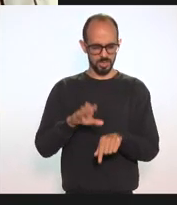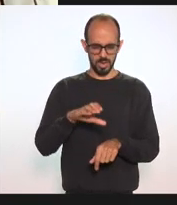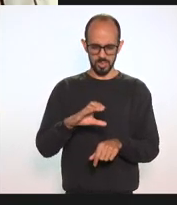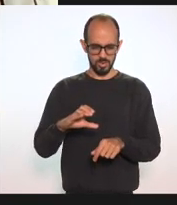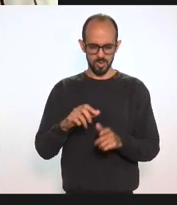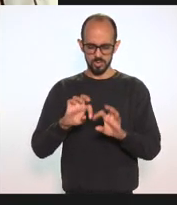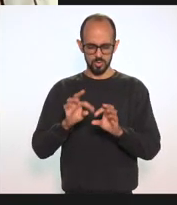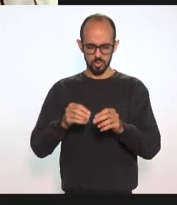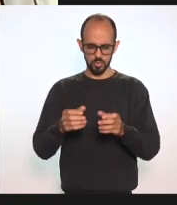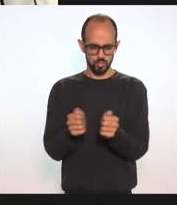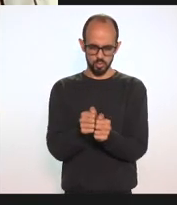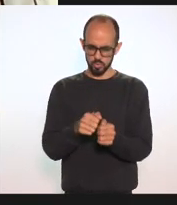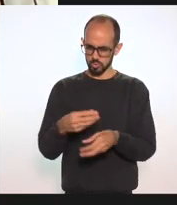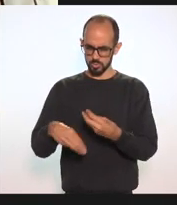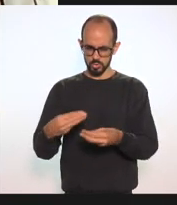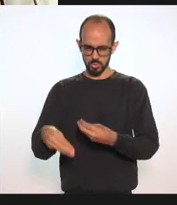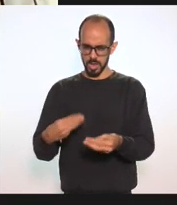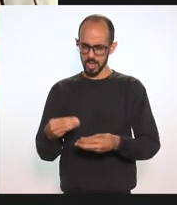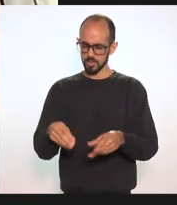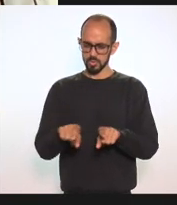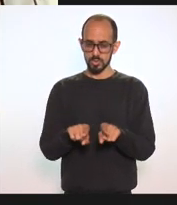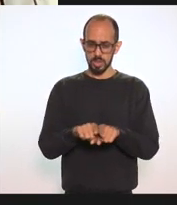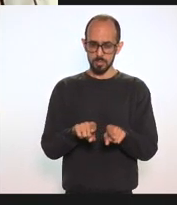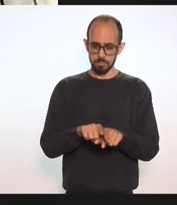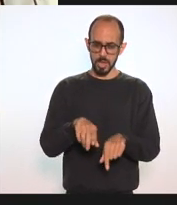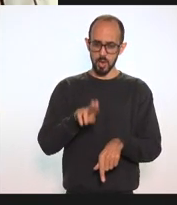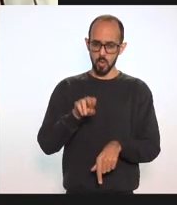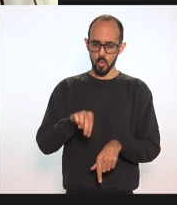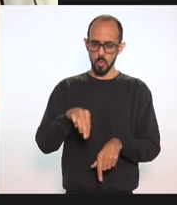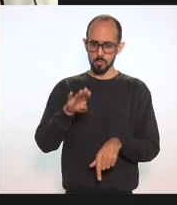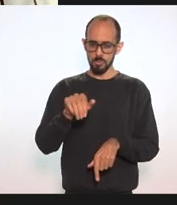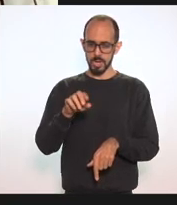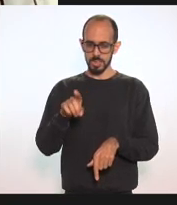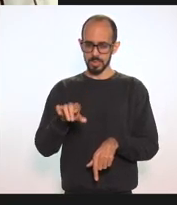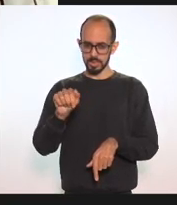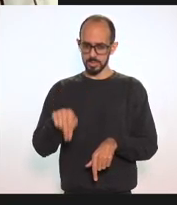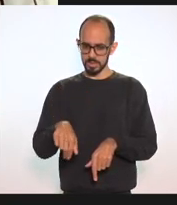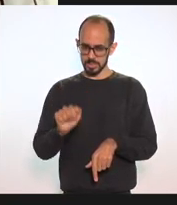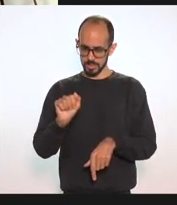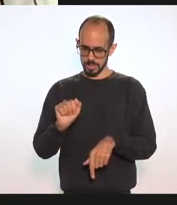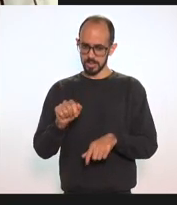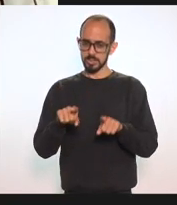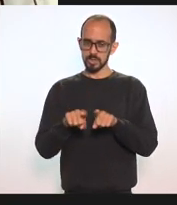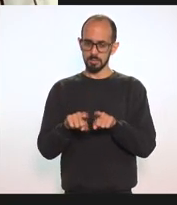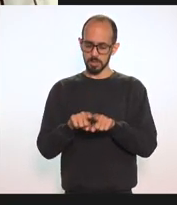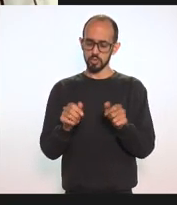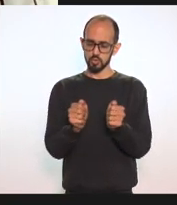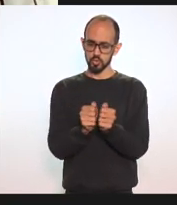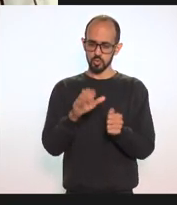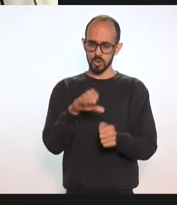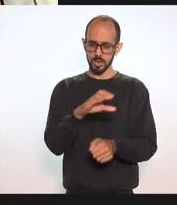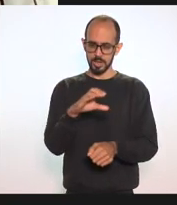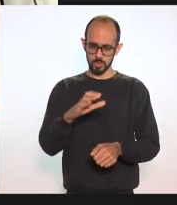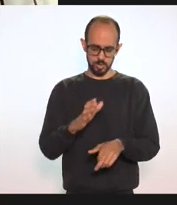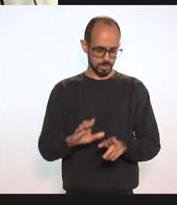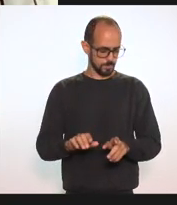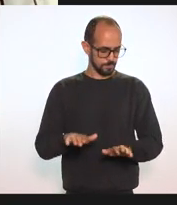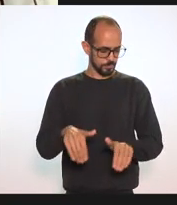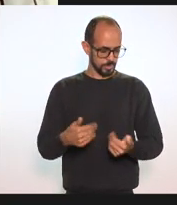centros, né, de umbanda, de seitas afros, e com a Igreja Católica. E foi isso que me